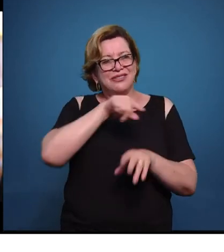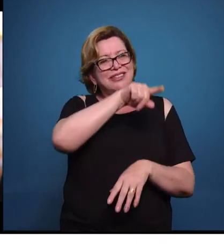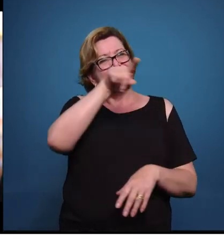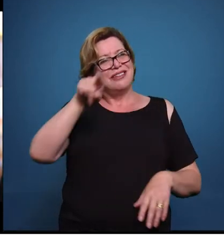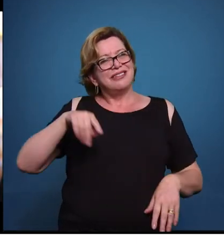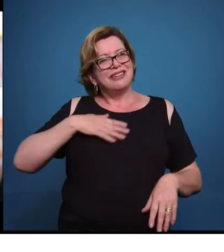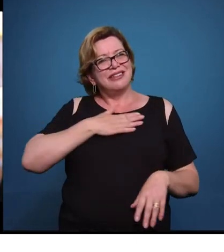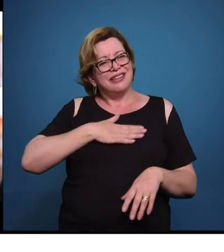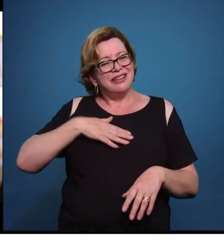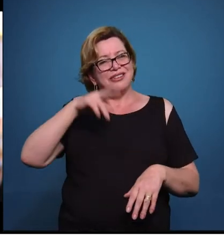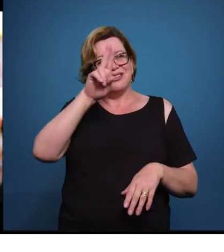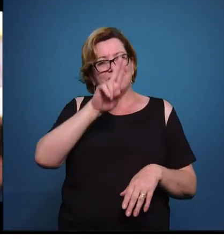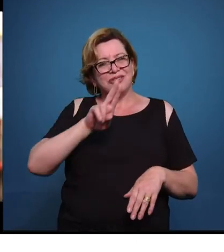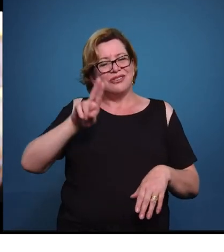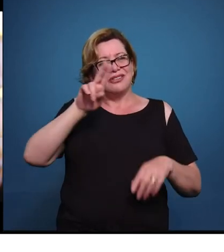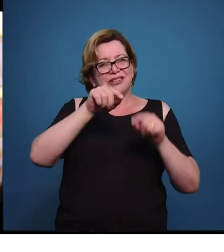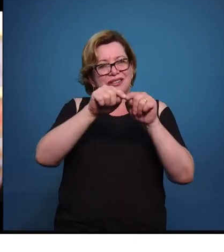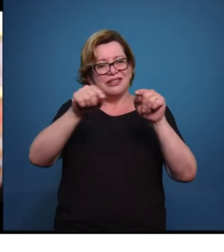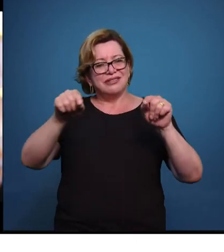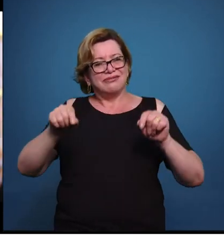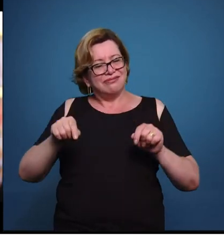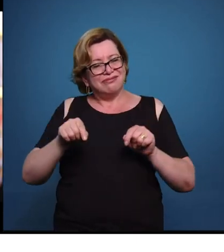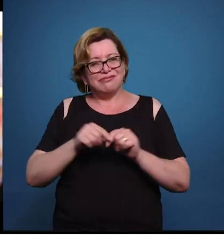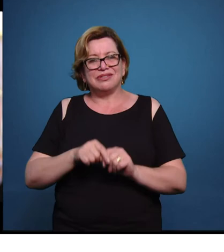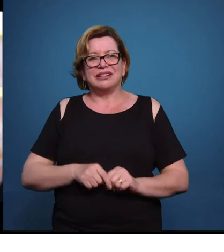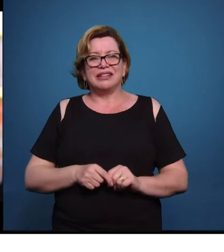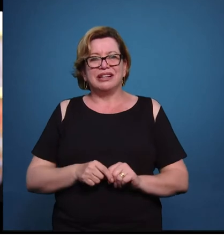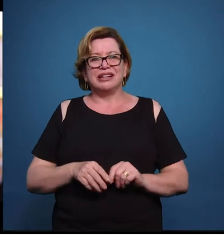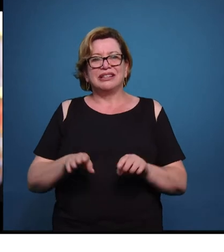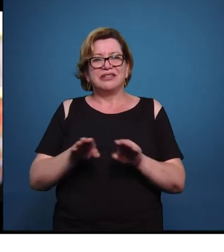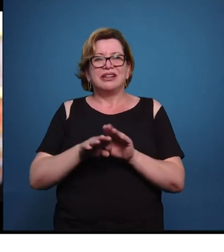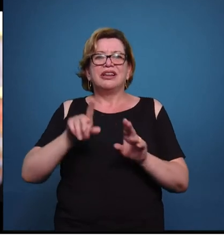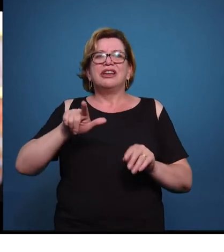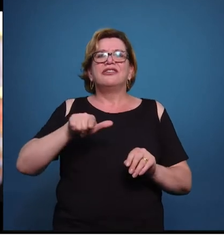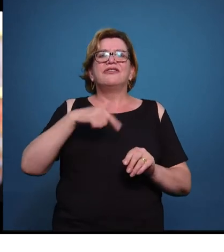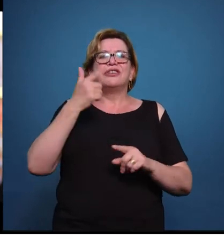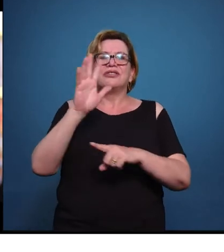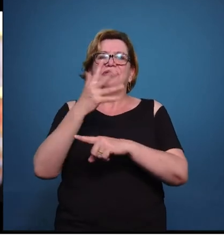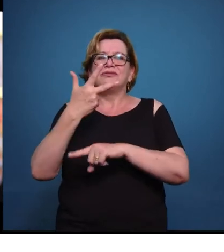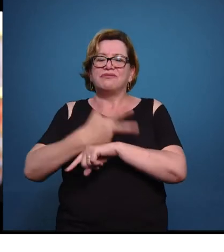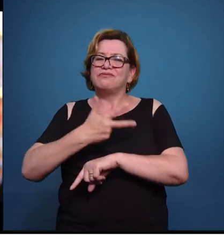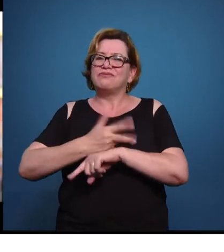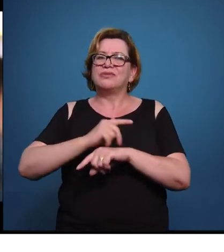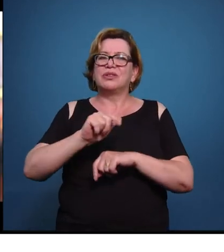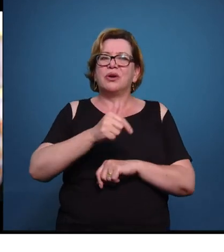sala de aula. Acompanhe também, se entender que é válido, os demais episódios da nossa